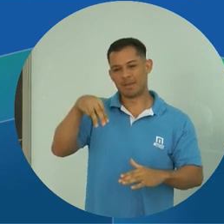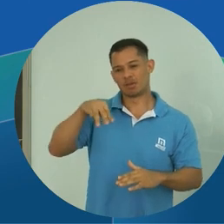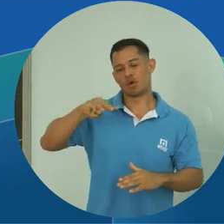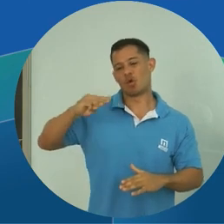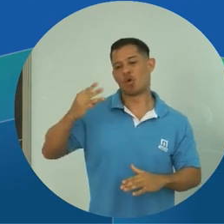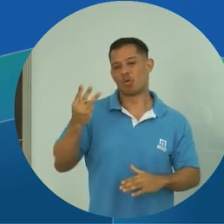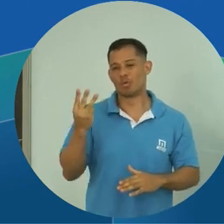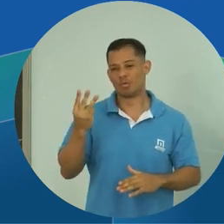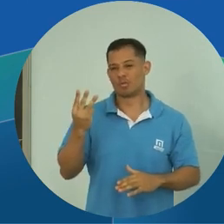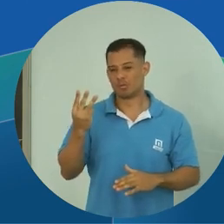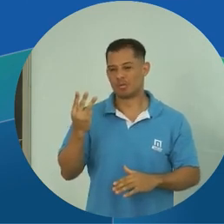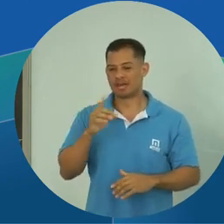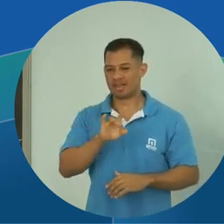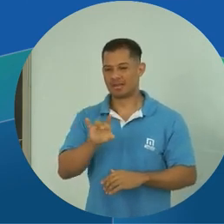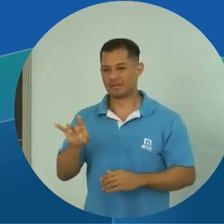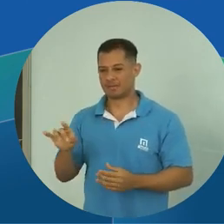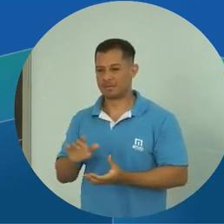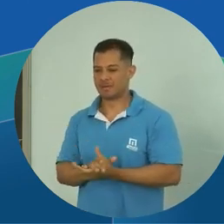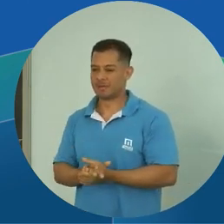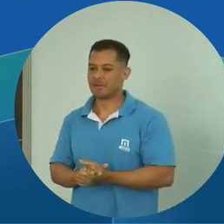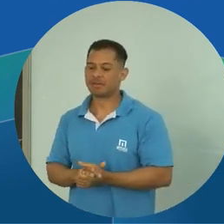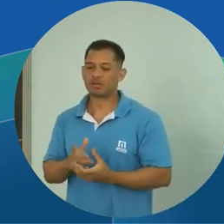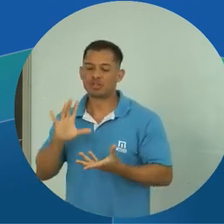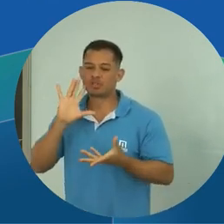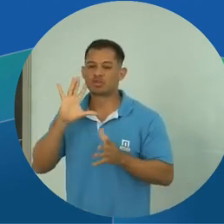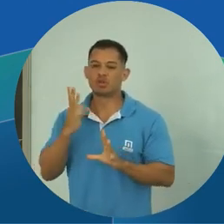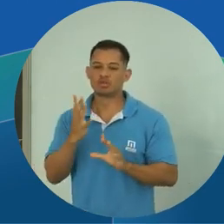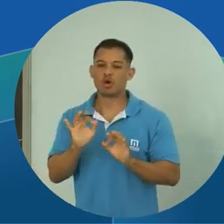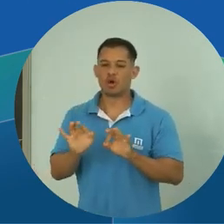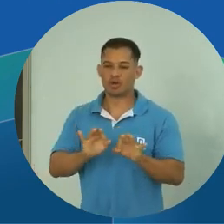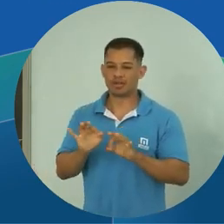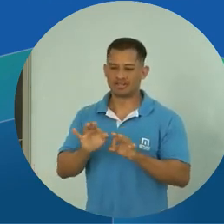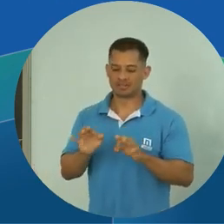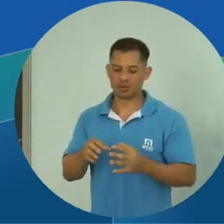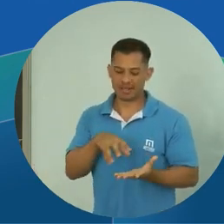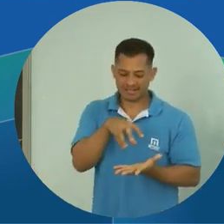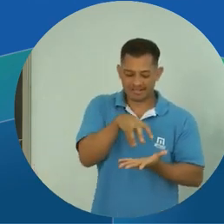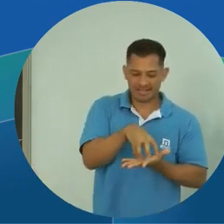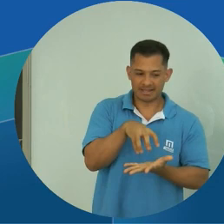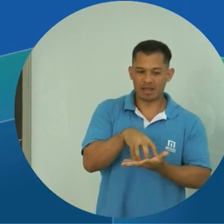E aí a solução foi a montagem de uma central de concreto própria.